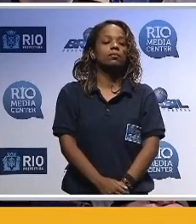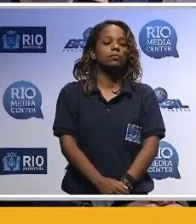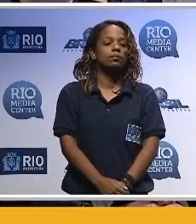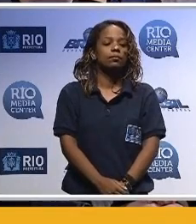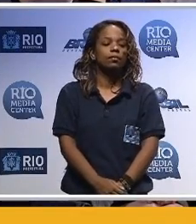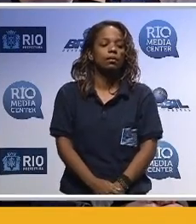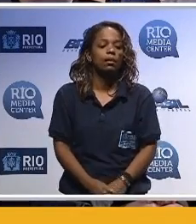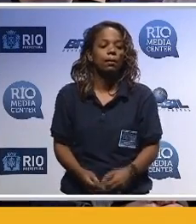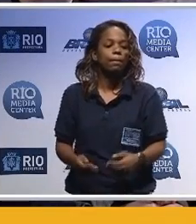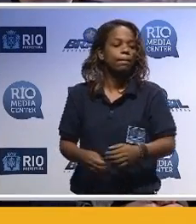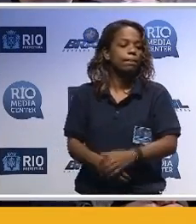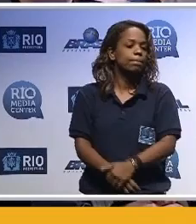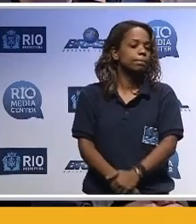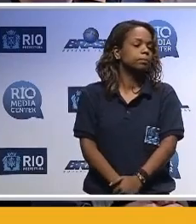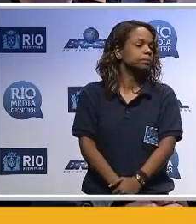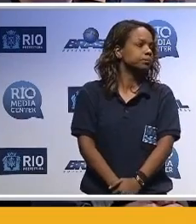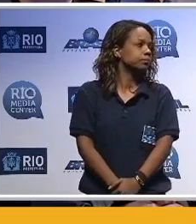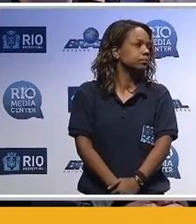Vamos chamar agora... Tá bem?